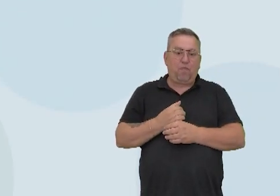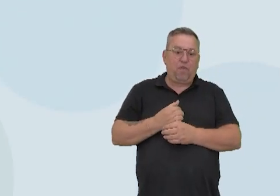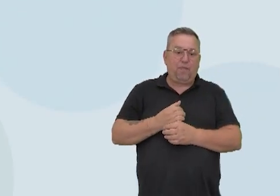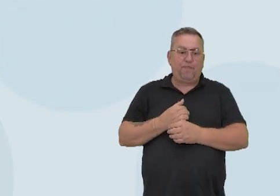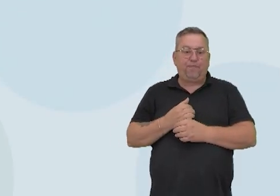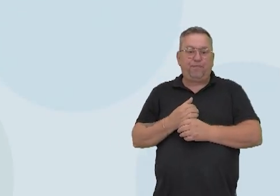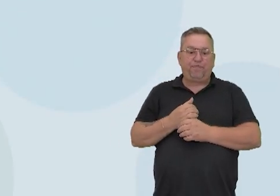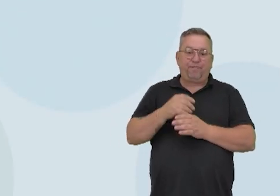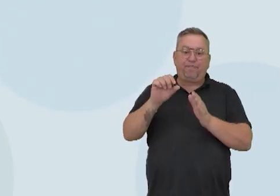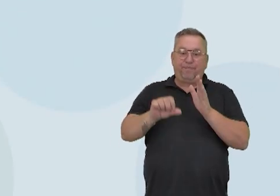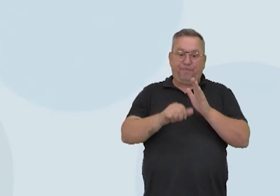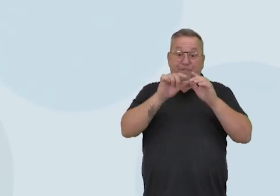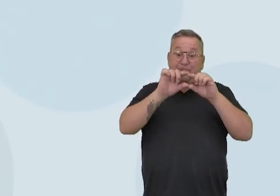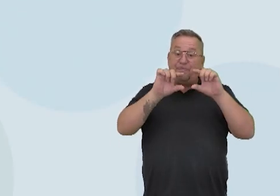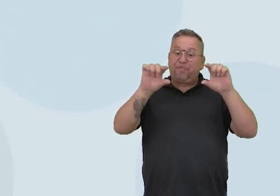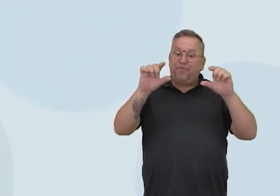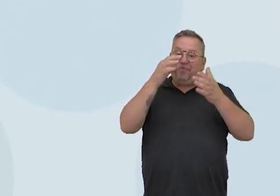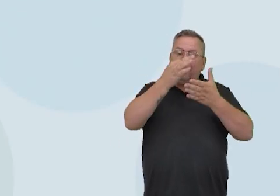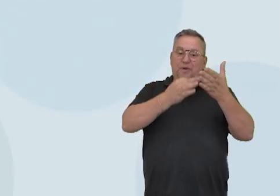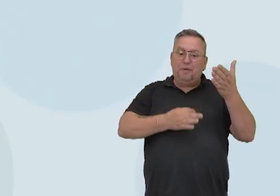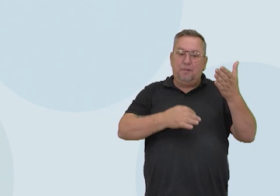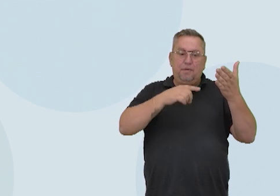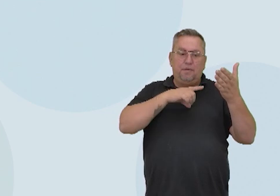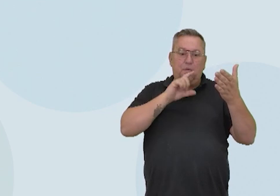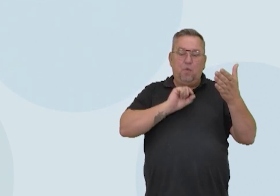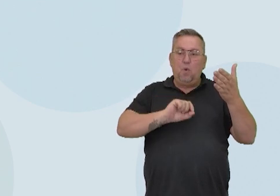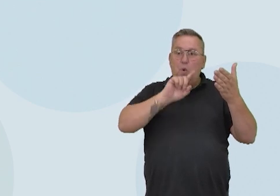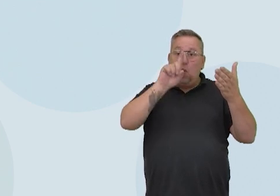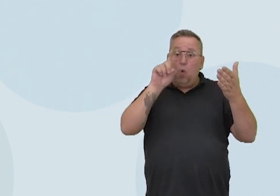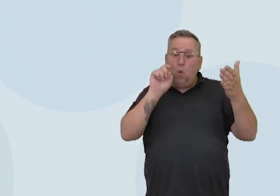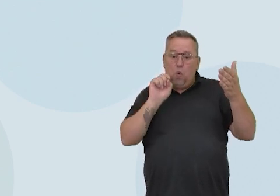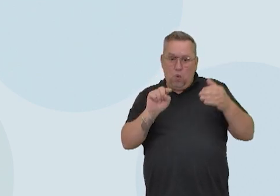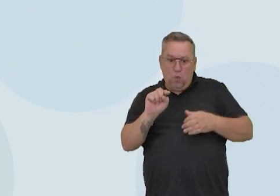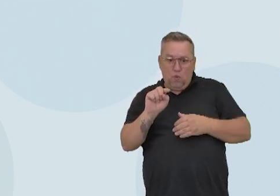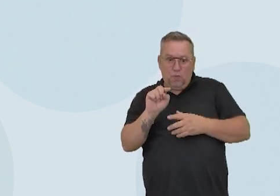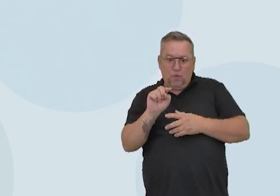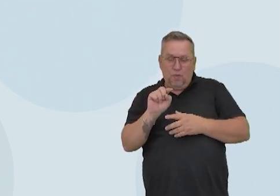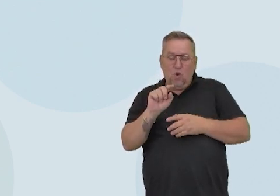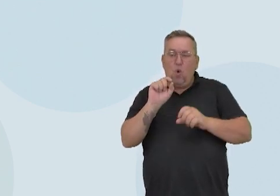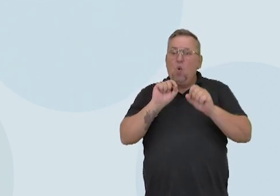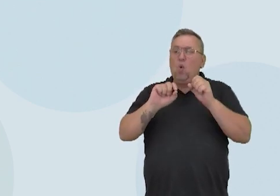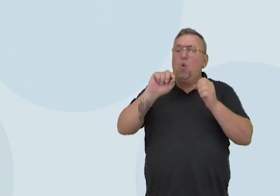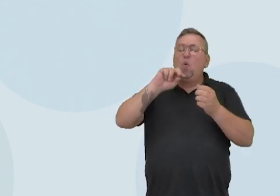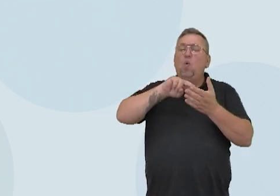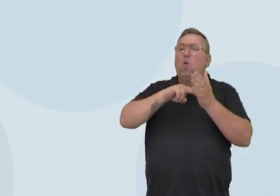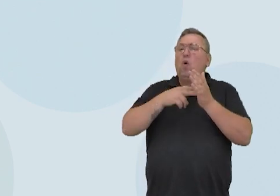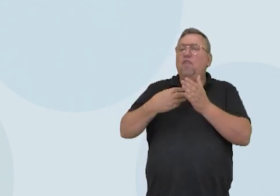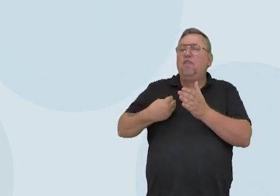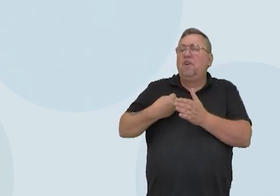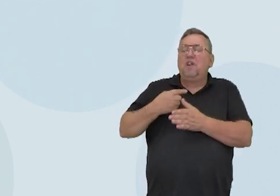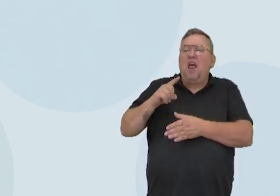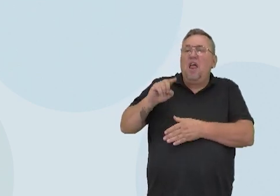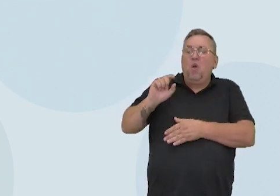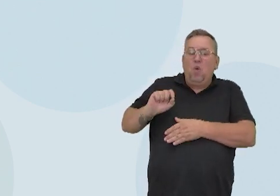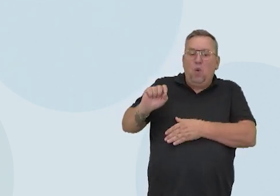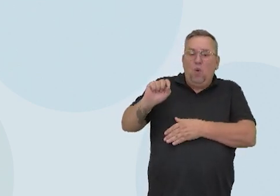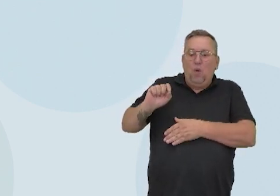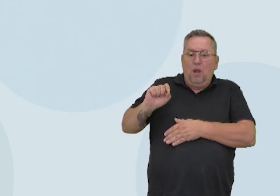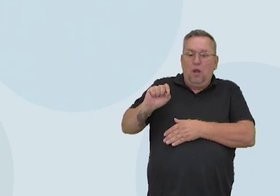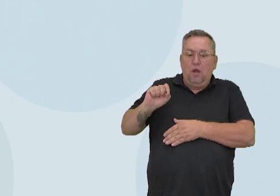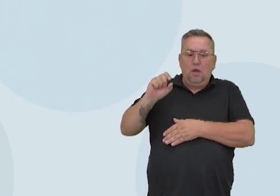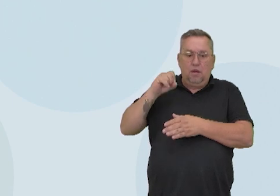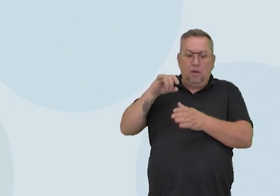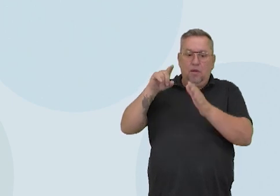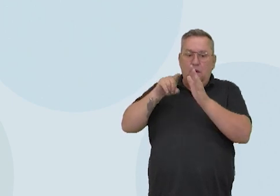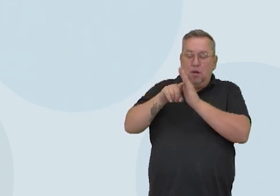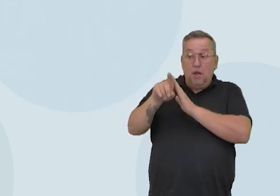lá. No primeiro parágrafo do texto, temos a seguinte interrogação. O que é a vida? Se lermos essa